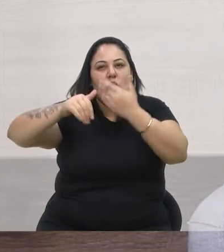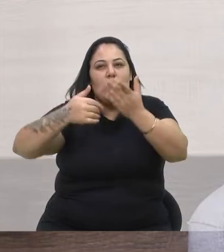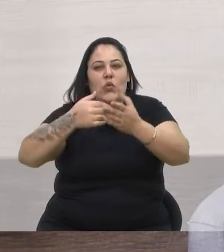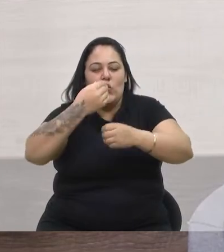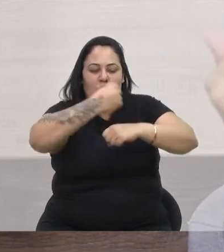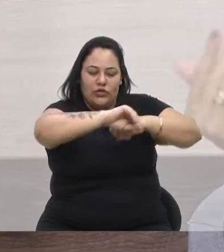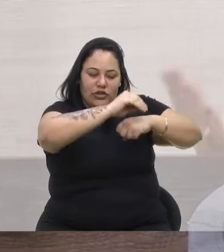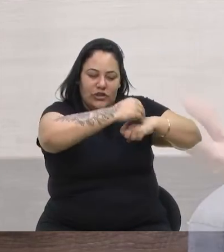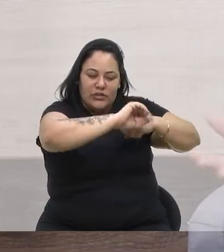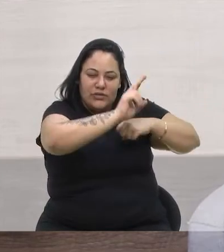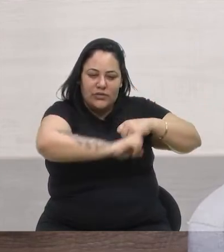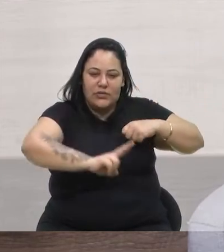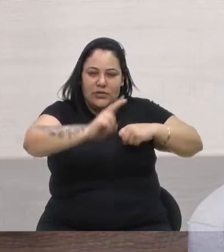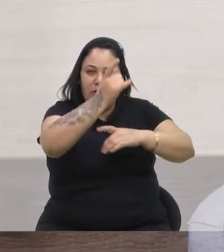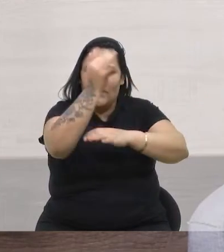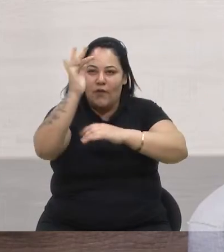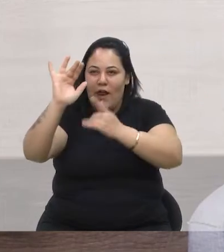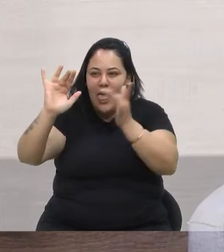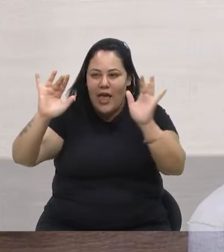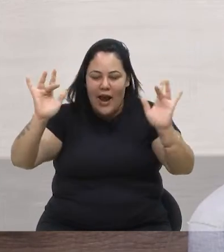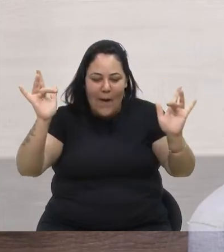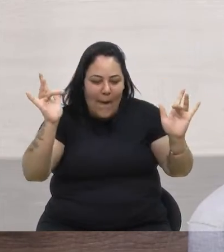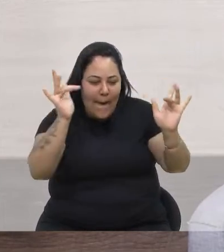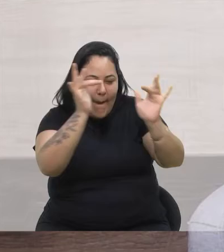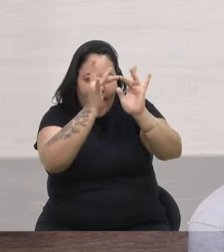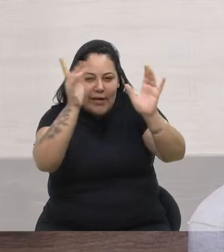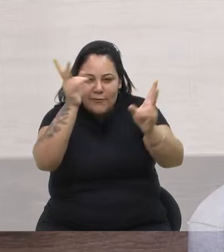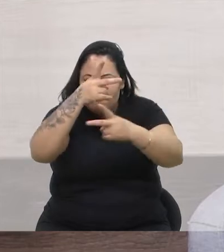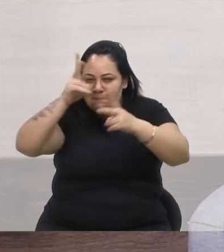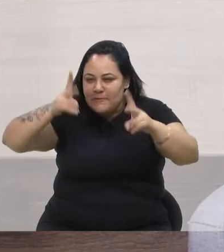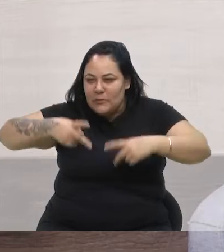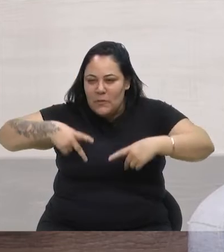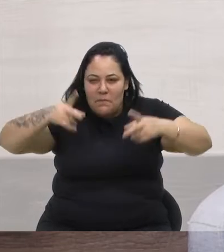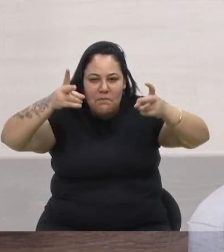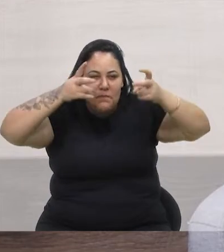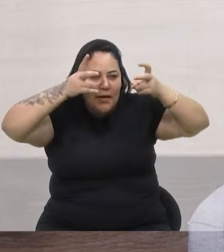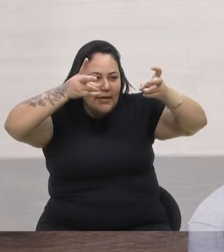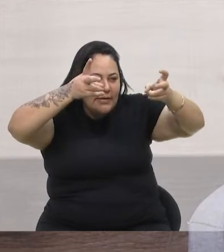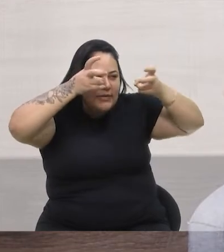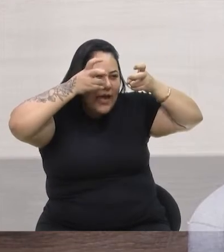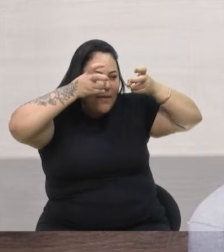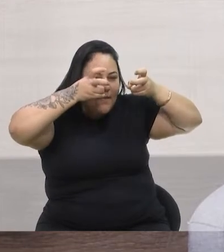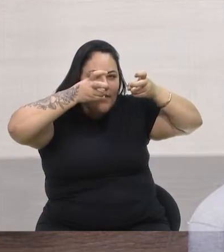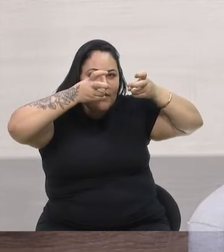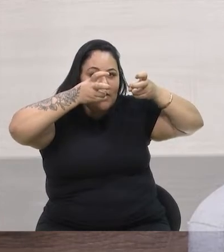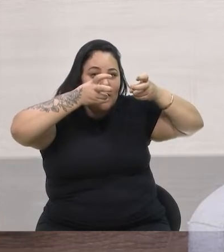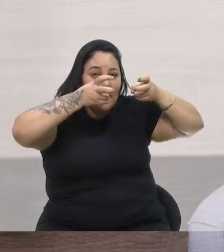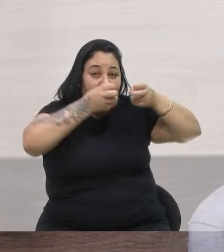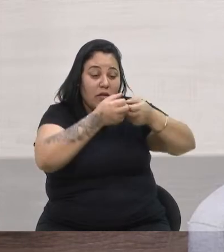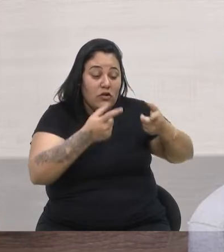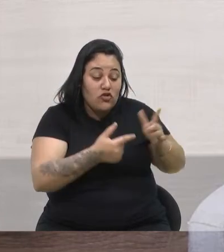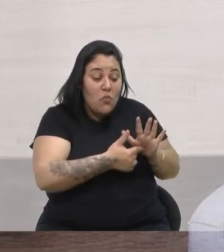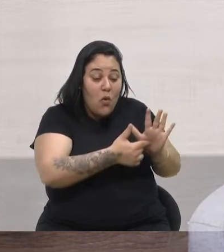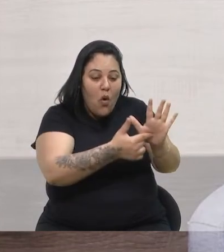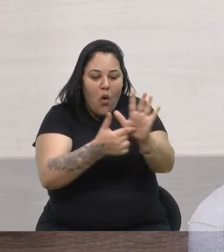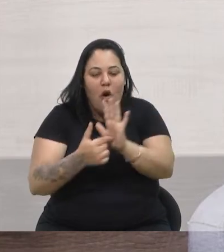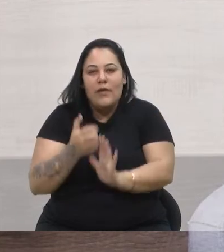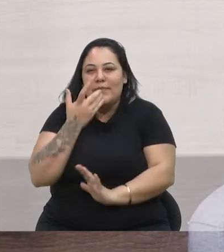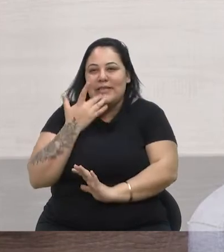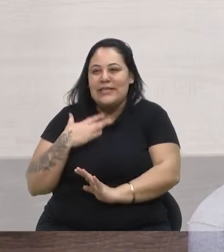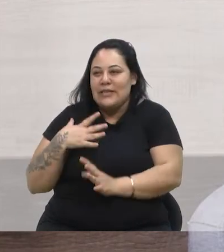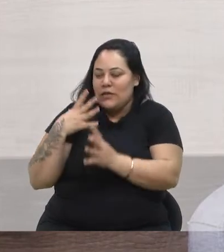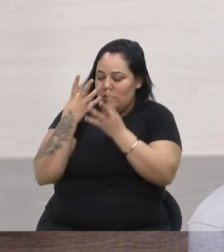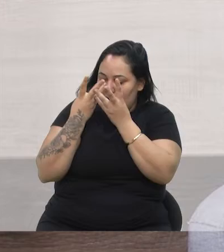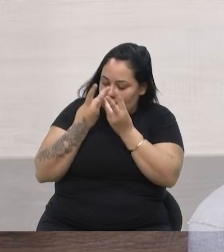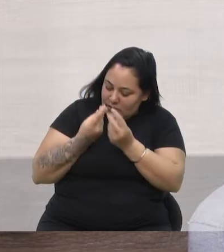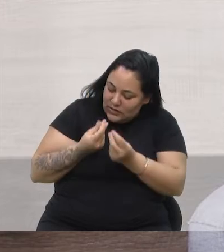Com dicas da própria natureza, então ela se conecta com o vento, ela percebe coisas, então isso também a gente mostra para